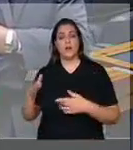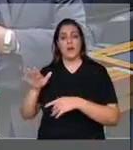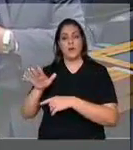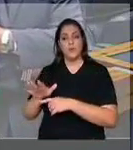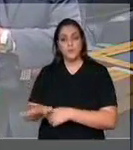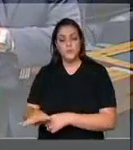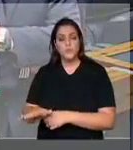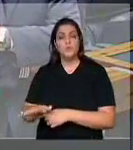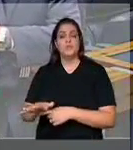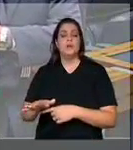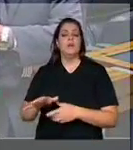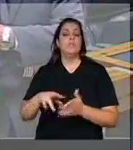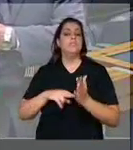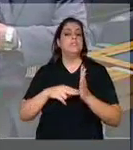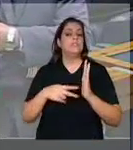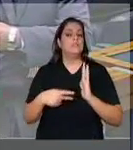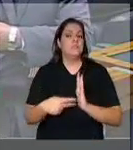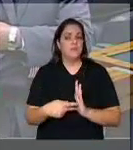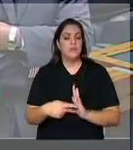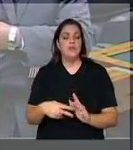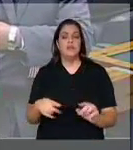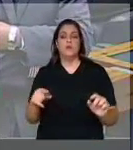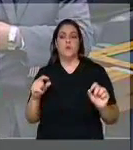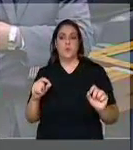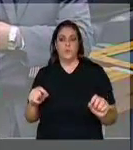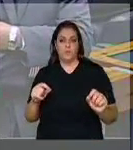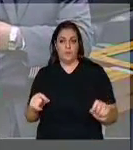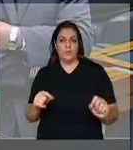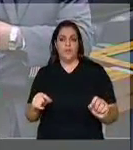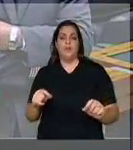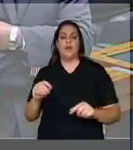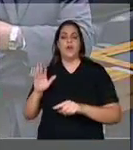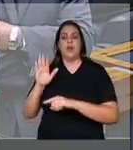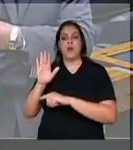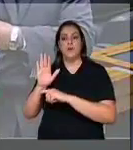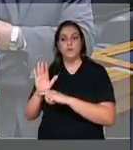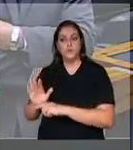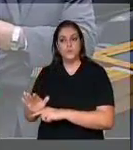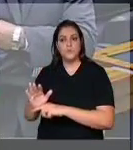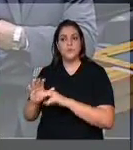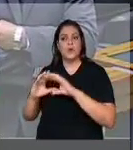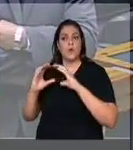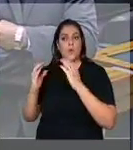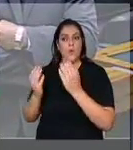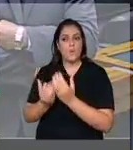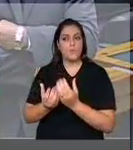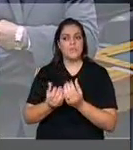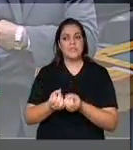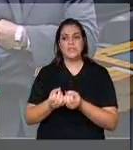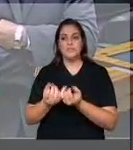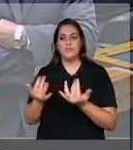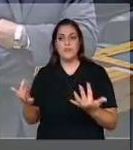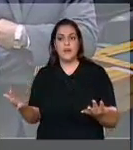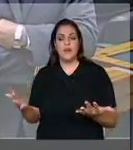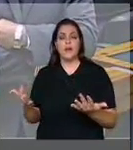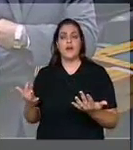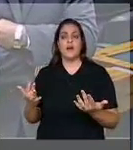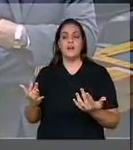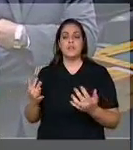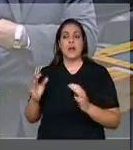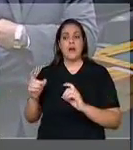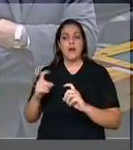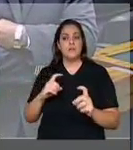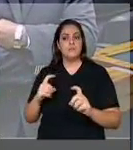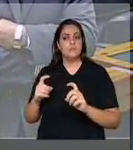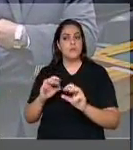presidente, automaticamente nós estamos ajudando comunidades que hoje o dinheiro é muito bem